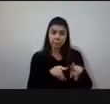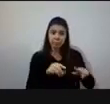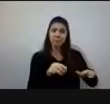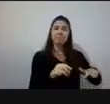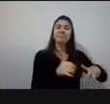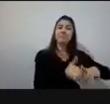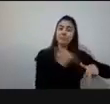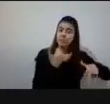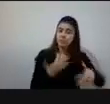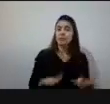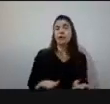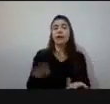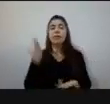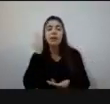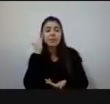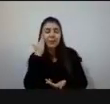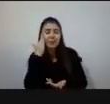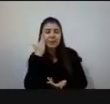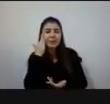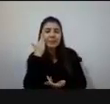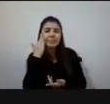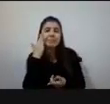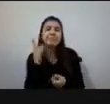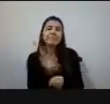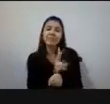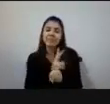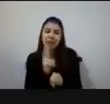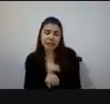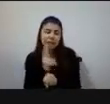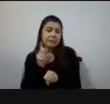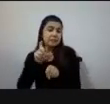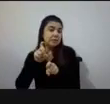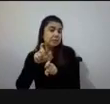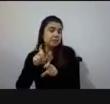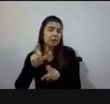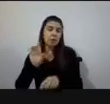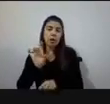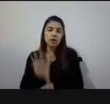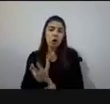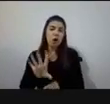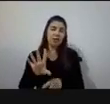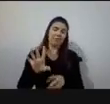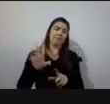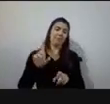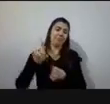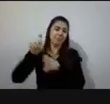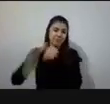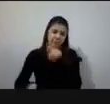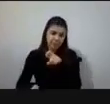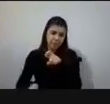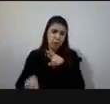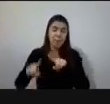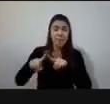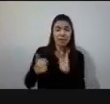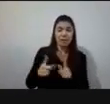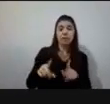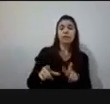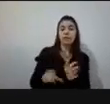ato sexual em si, mas tudo que antecede provavelmente esse ato.